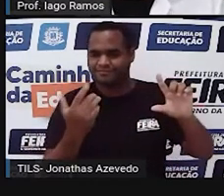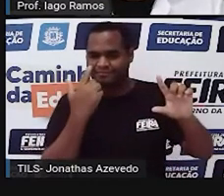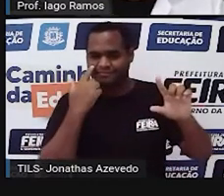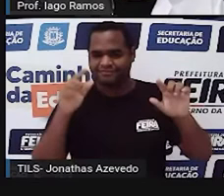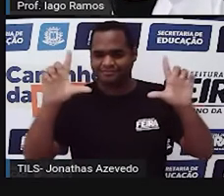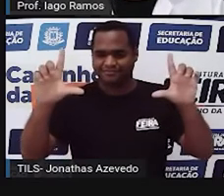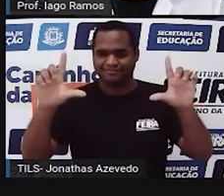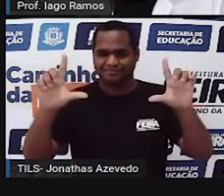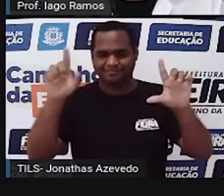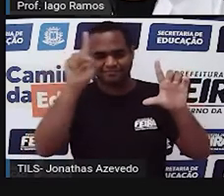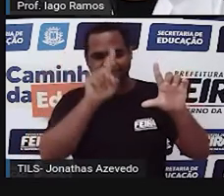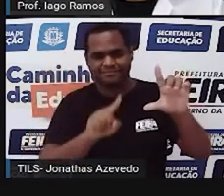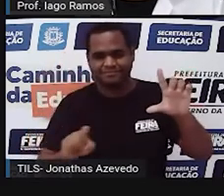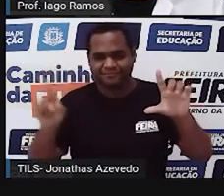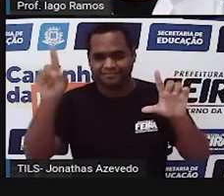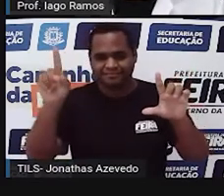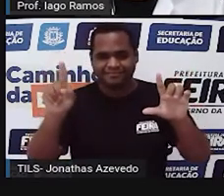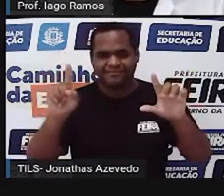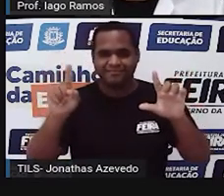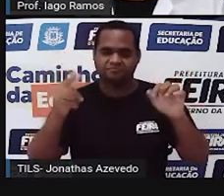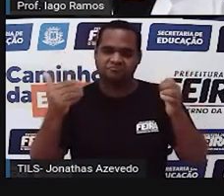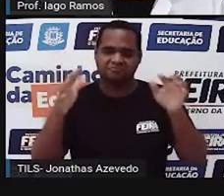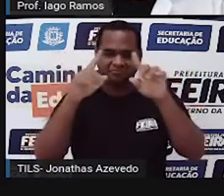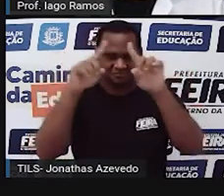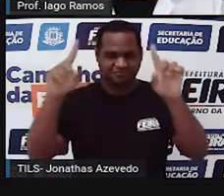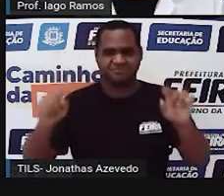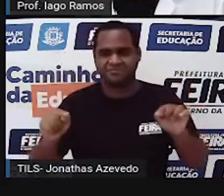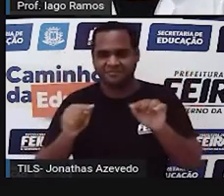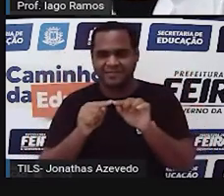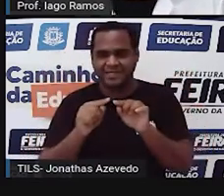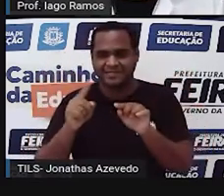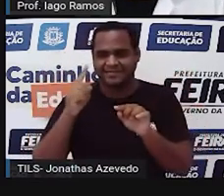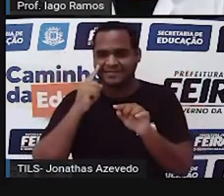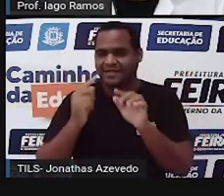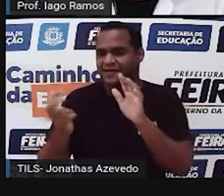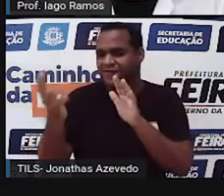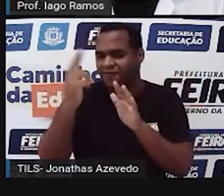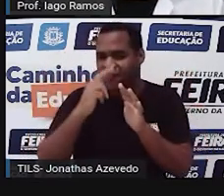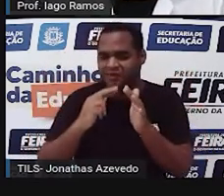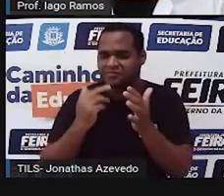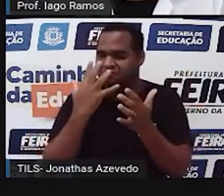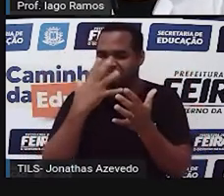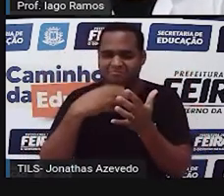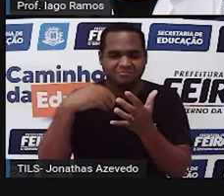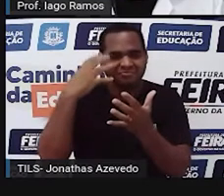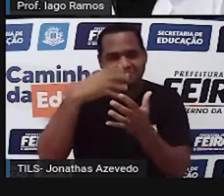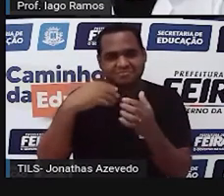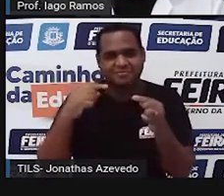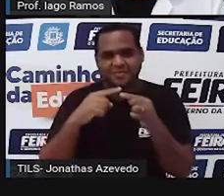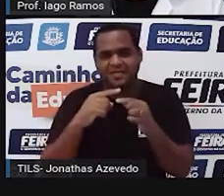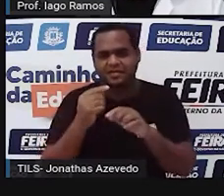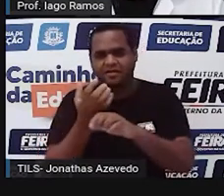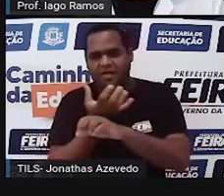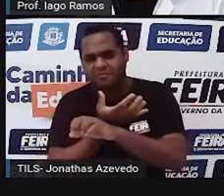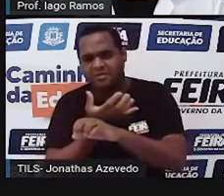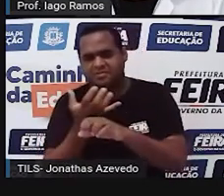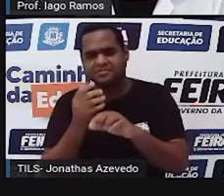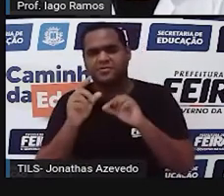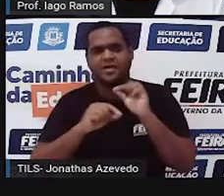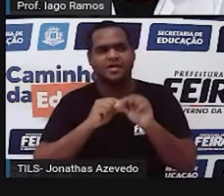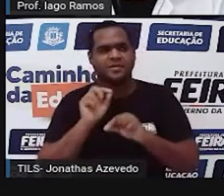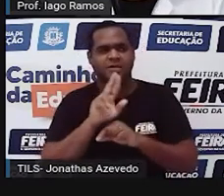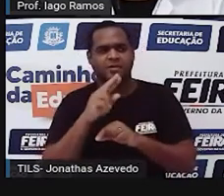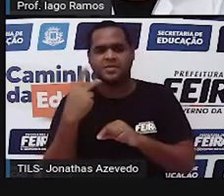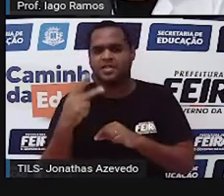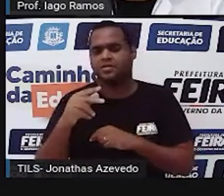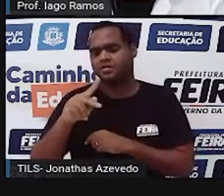moldura certo uma moldura um quadro com uma paisagem uma paisagem tá E aí eu pergunto qual é o